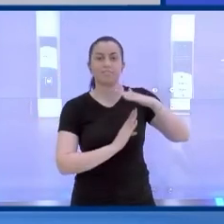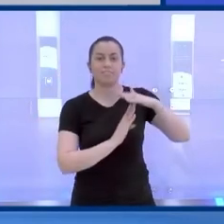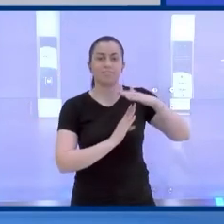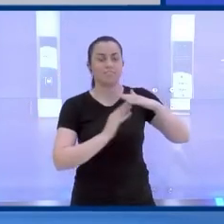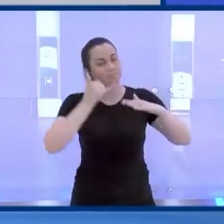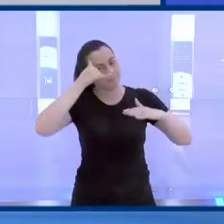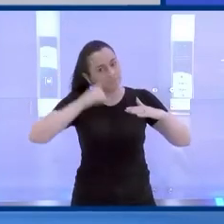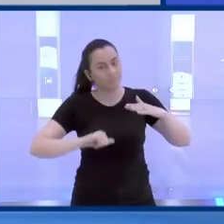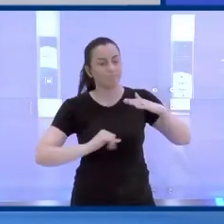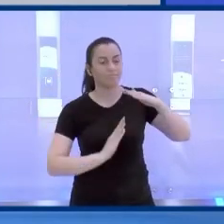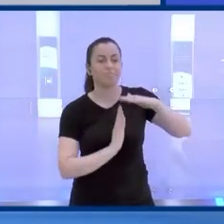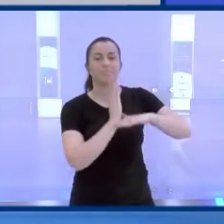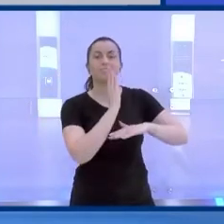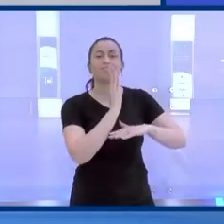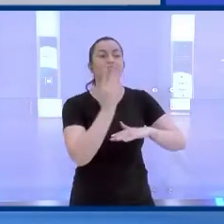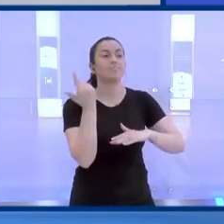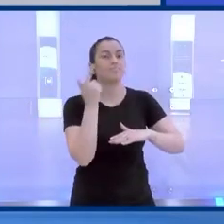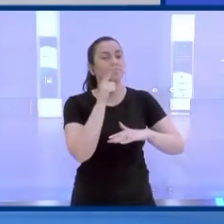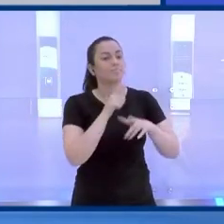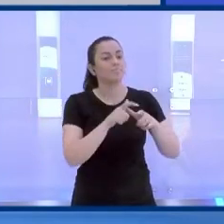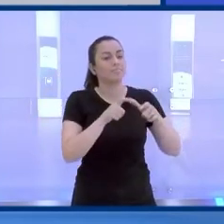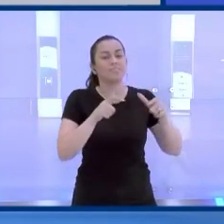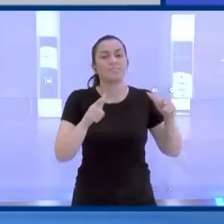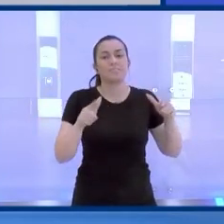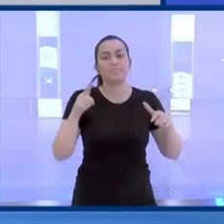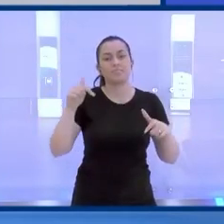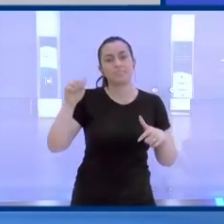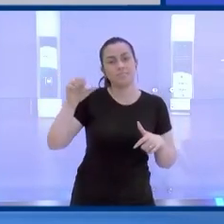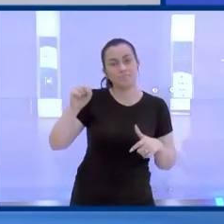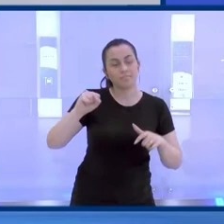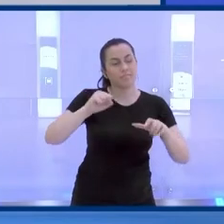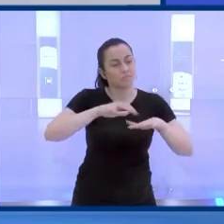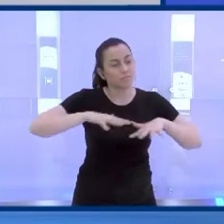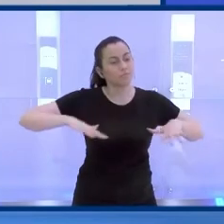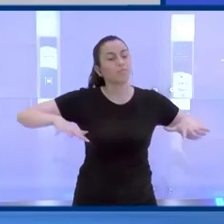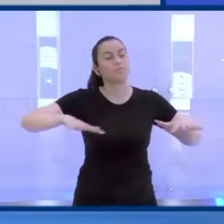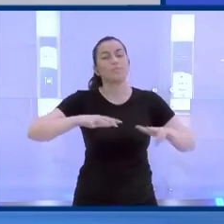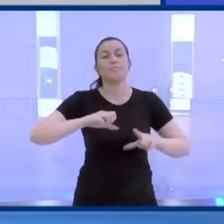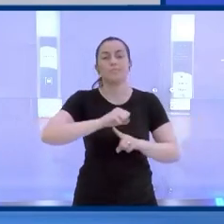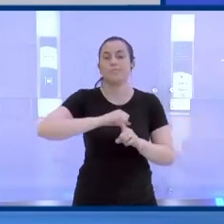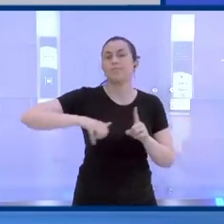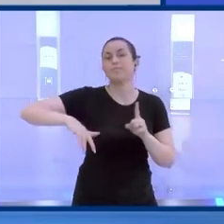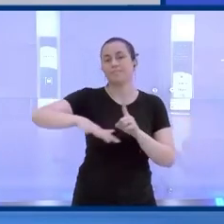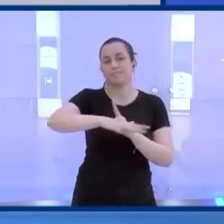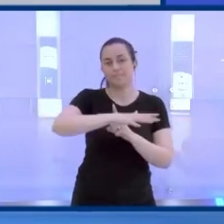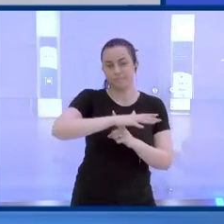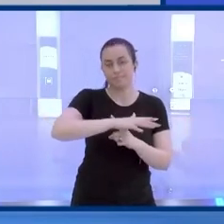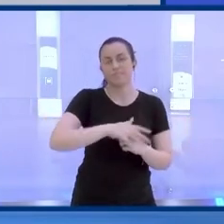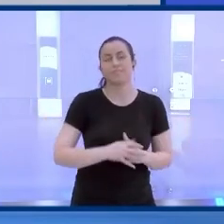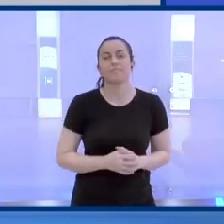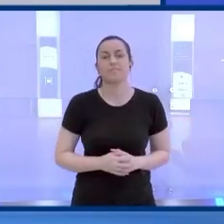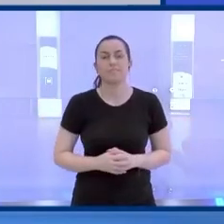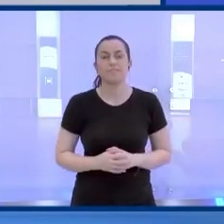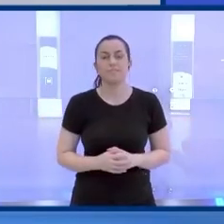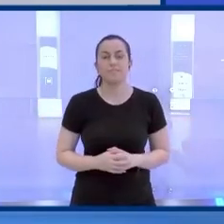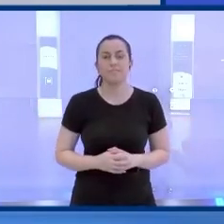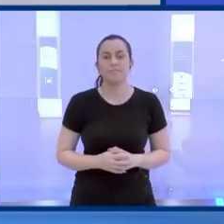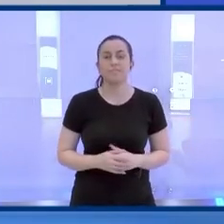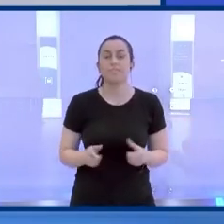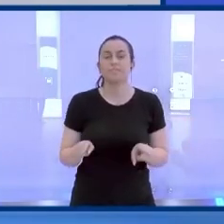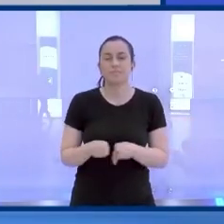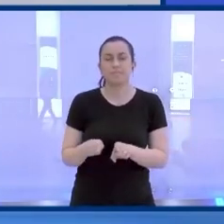existente e poder aumentar a oferta de gás no estado do Rio Grande do Sul, seja na contratação de gás